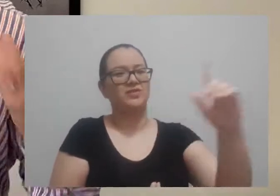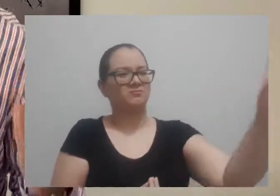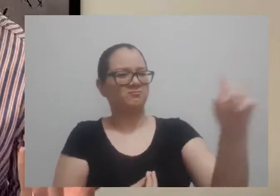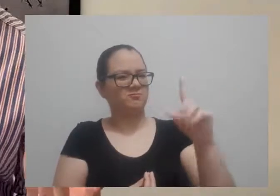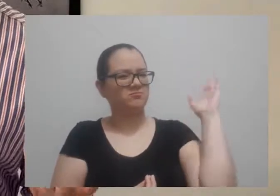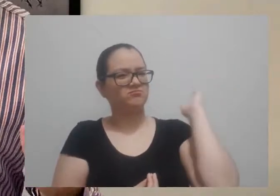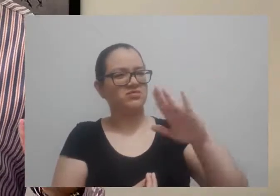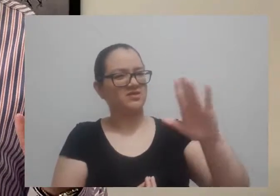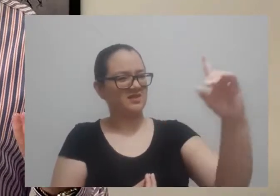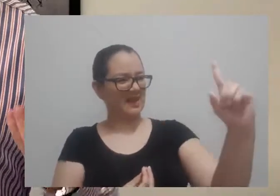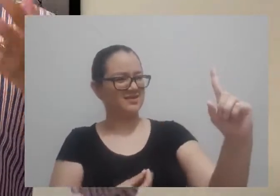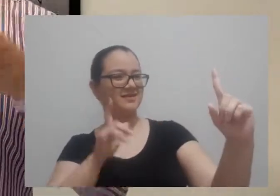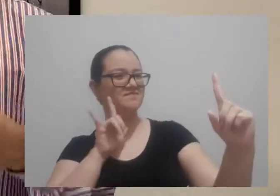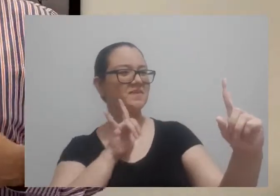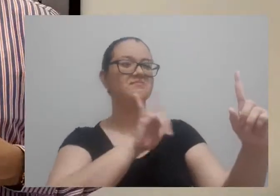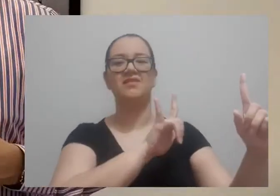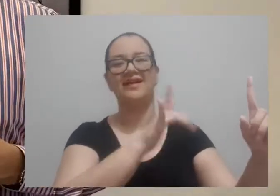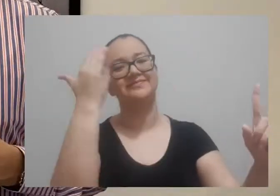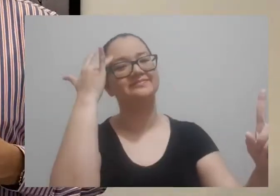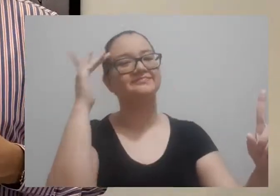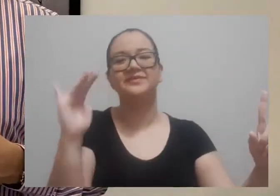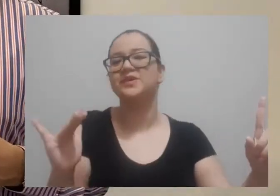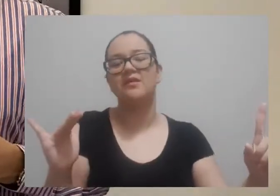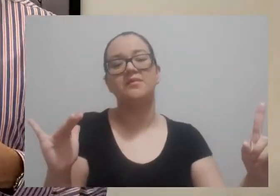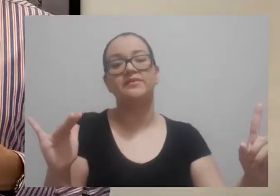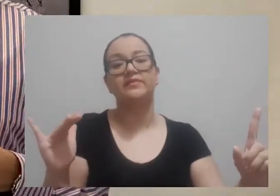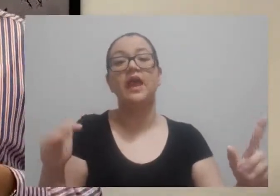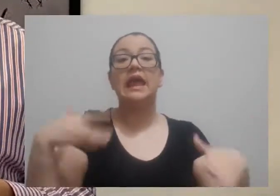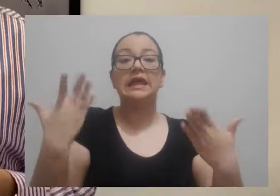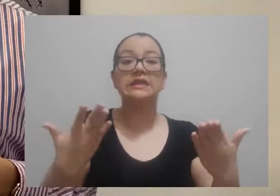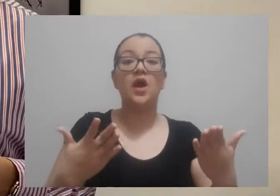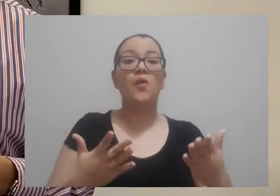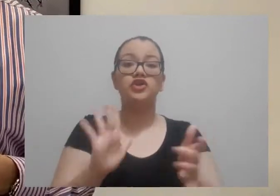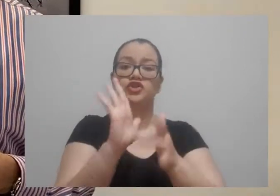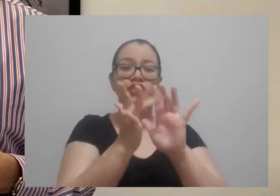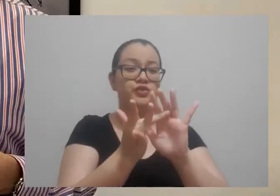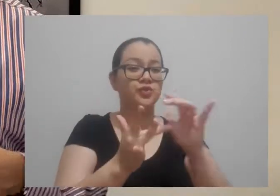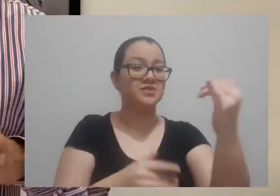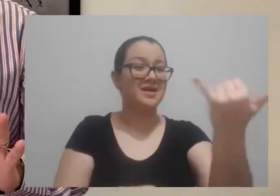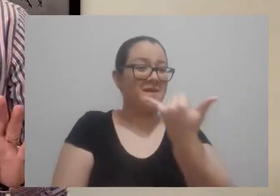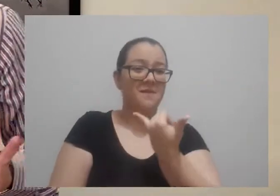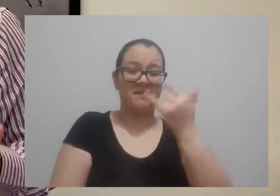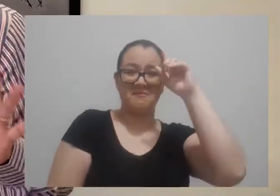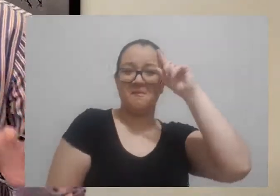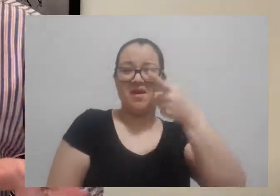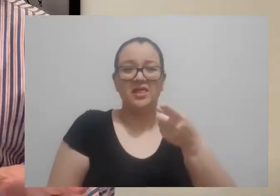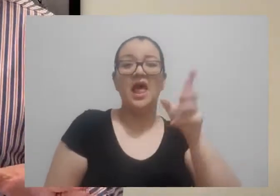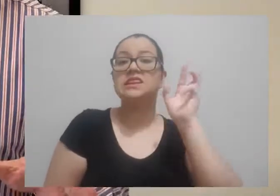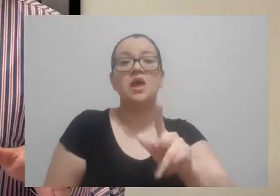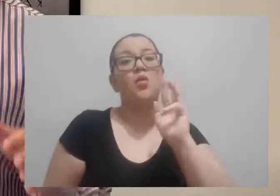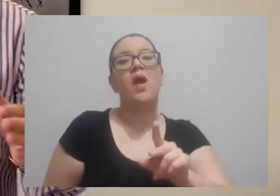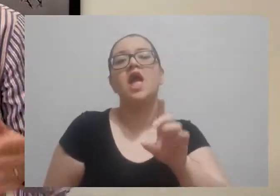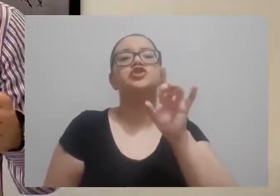dê a outra face àquele que nos feriu, mas ele vai mais adiante. Não é só você dar